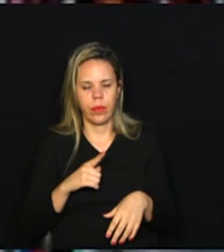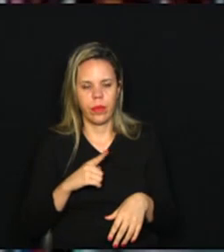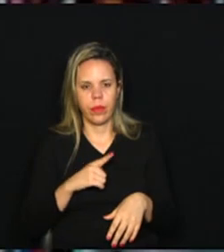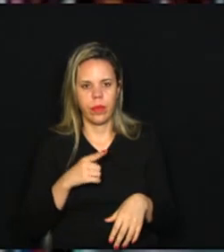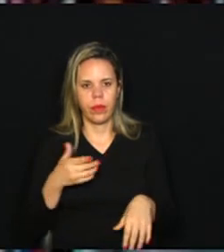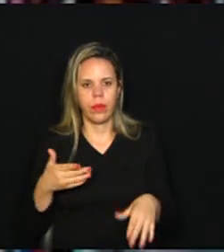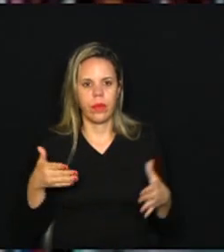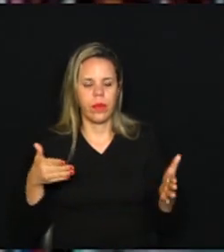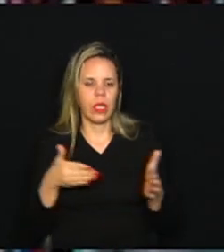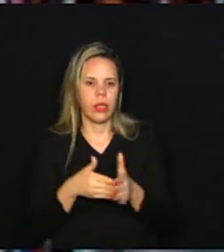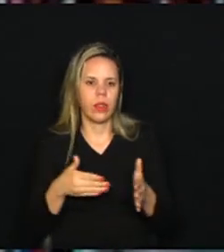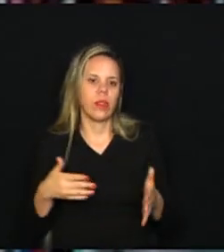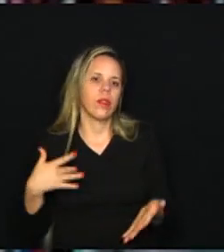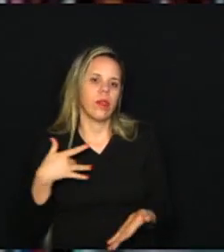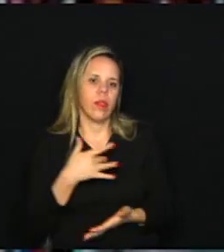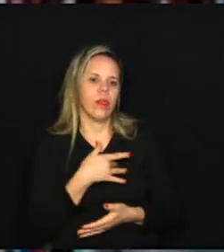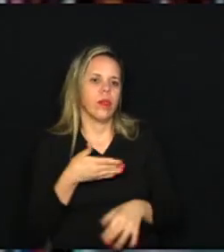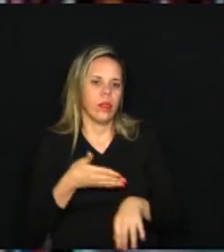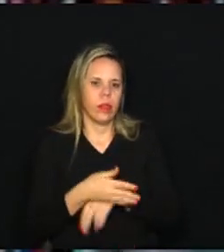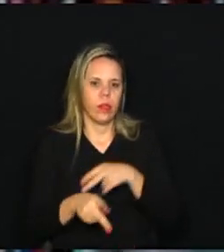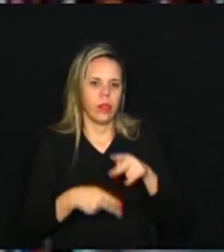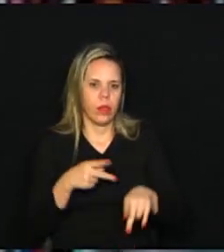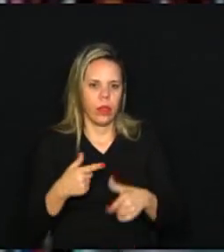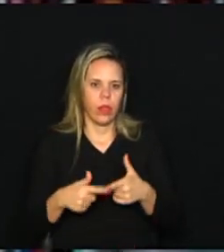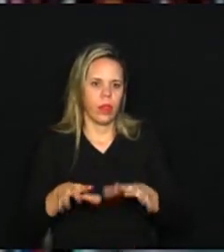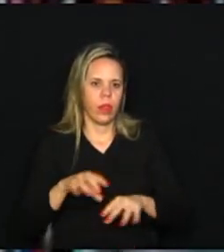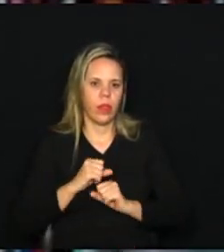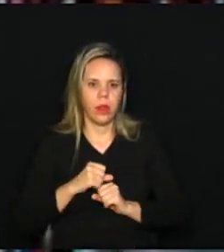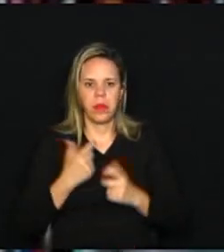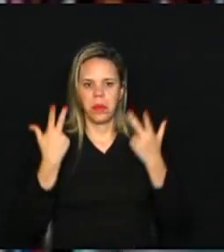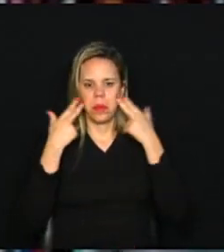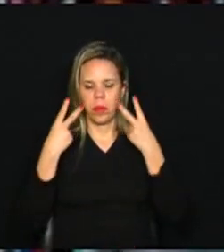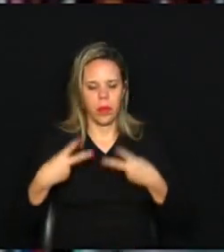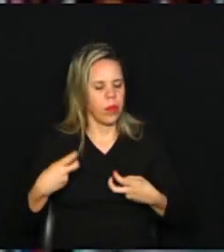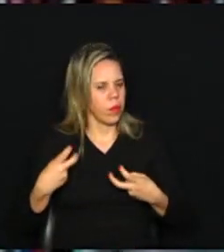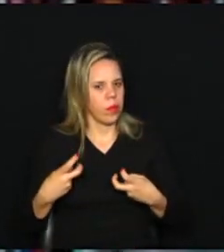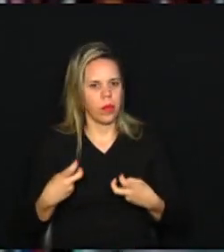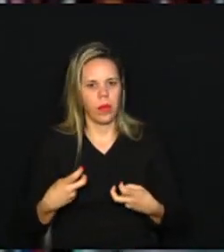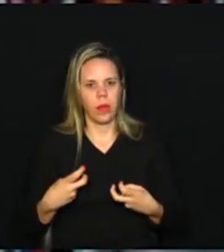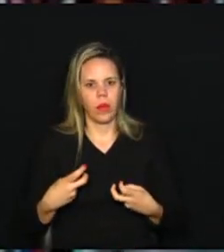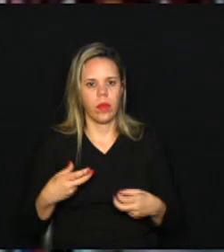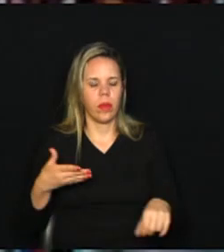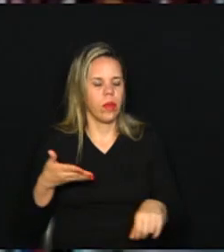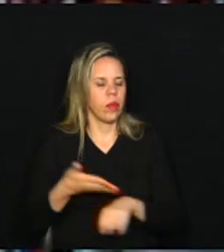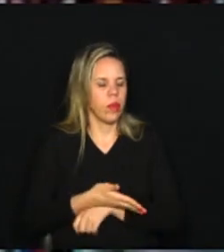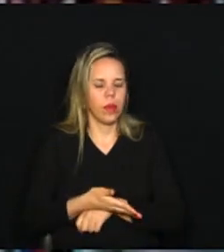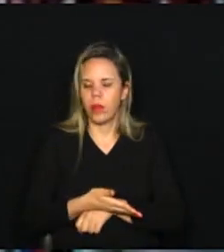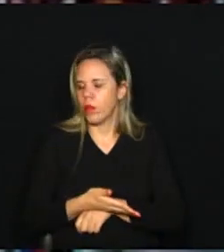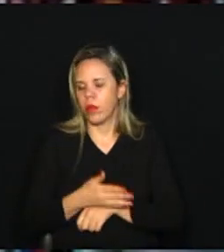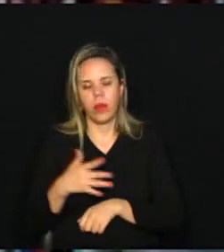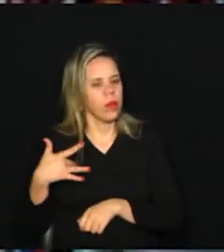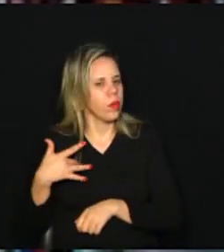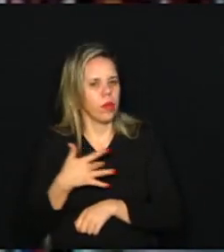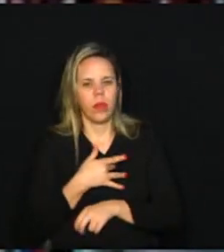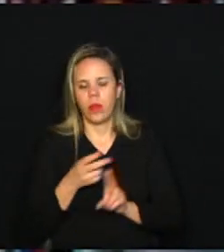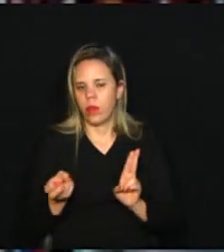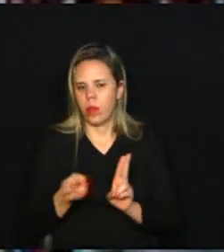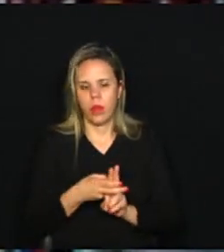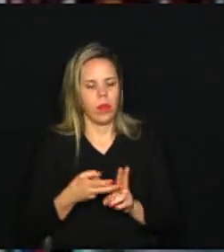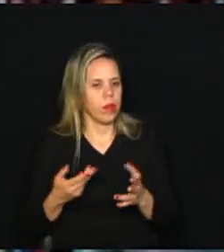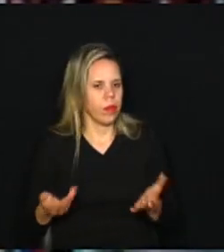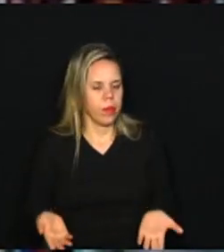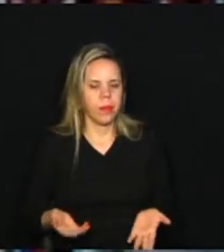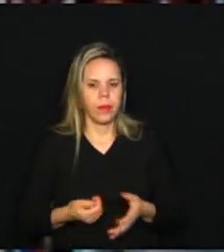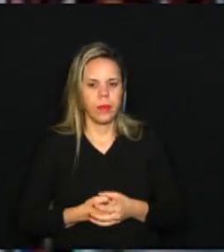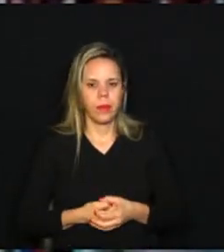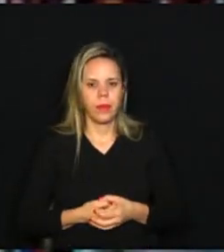à saúde, então é muito comum as pessoas têm sintomas e elas não conseguem ter o acesso ao sistema de saúde. Né? Então, nesse